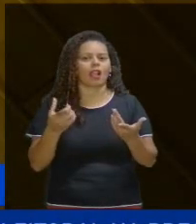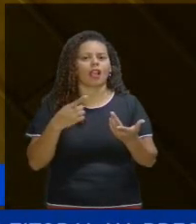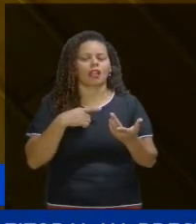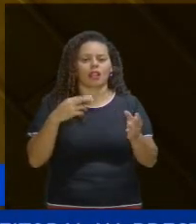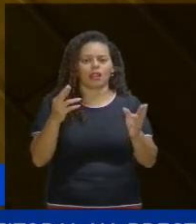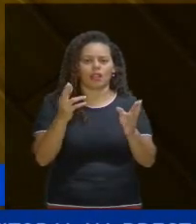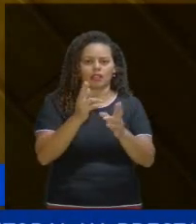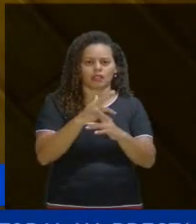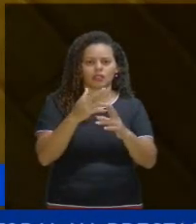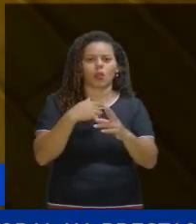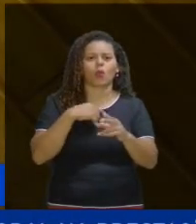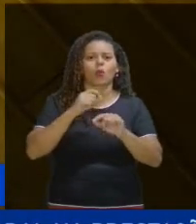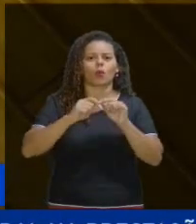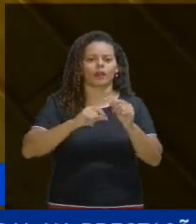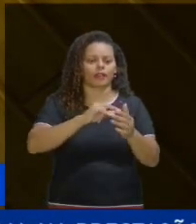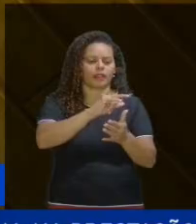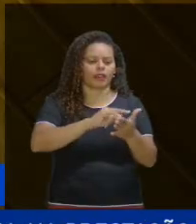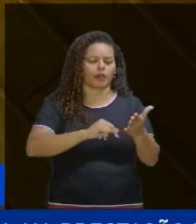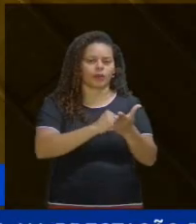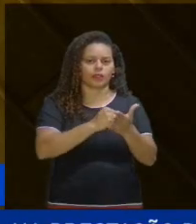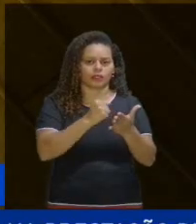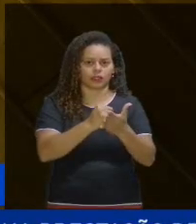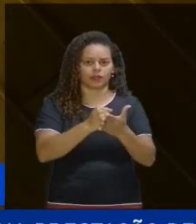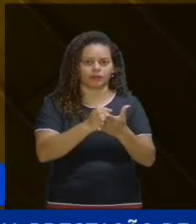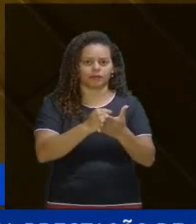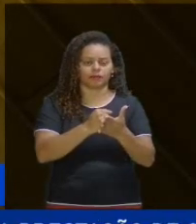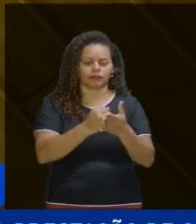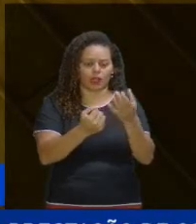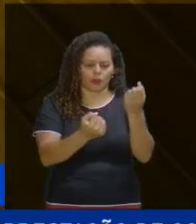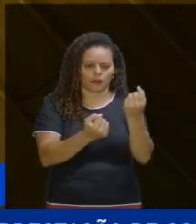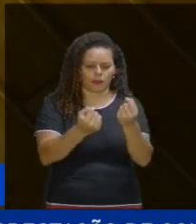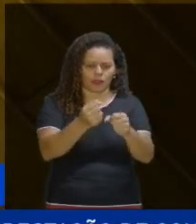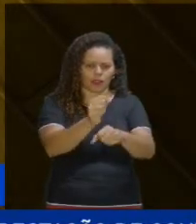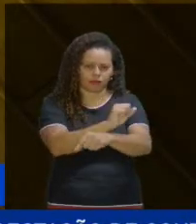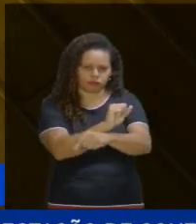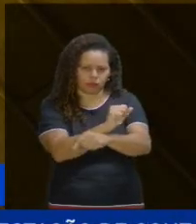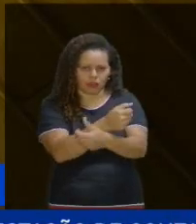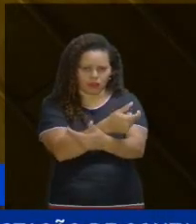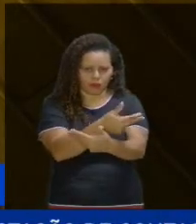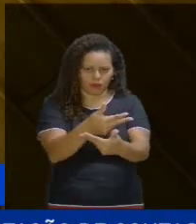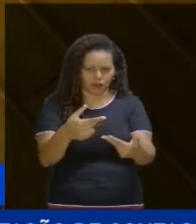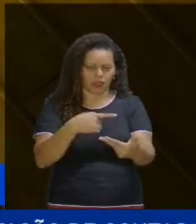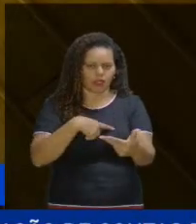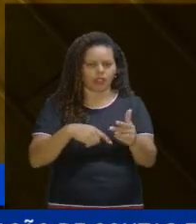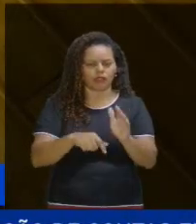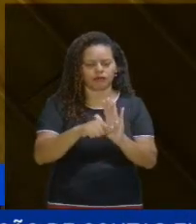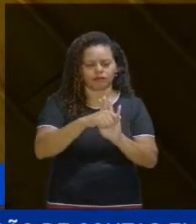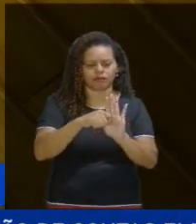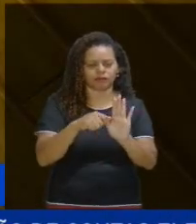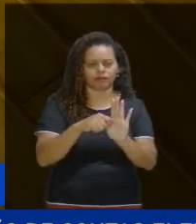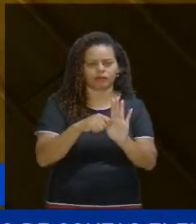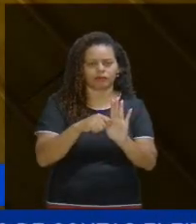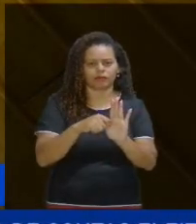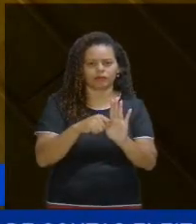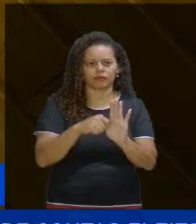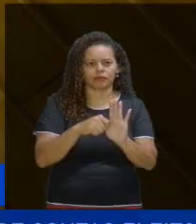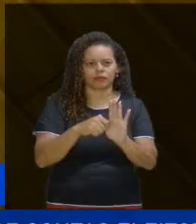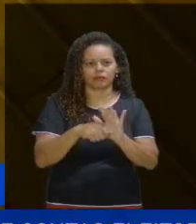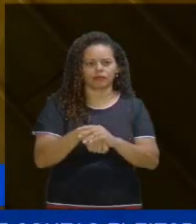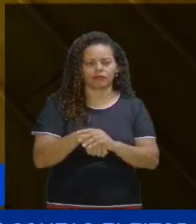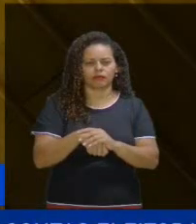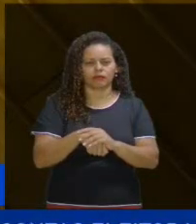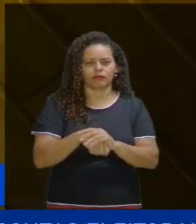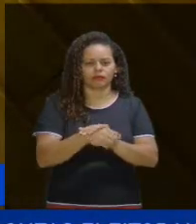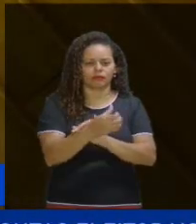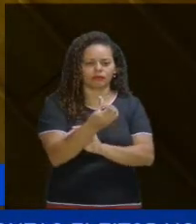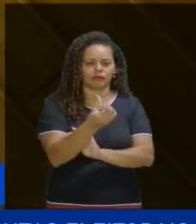relacionado a essa contratação de veículos que trata o artigo... Foco na advogada. Lausa Costa Oliveira. O